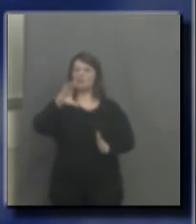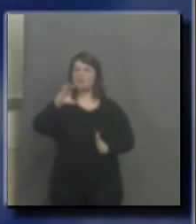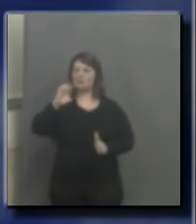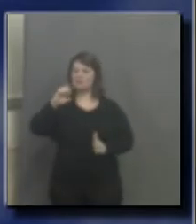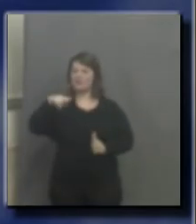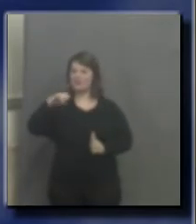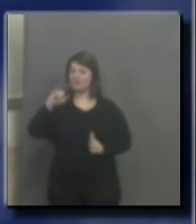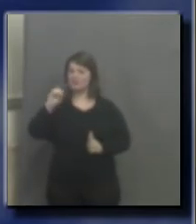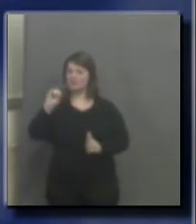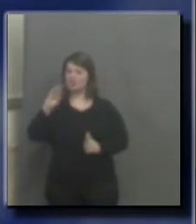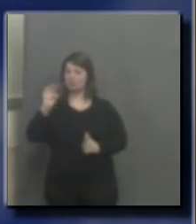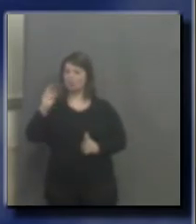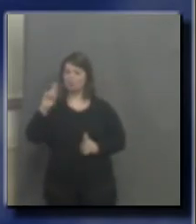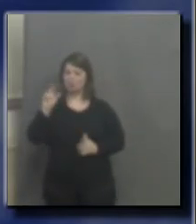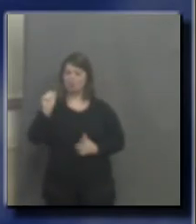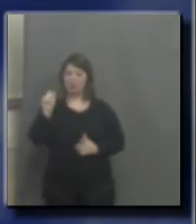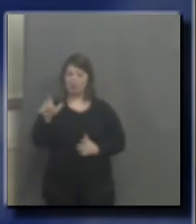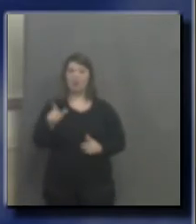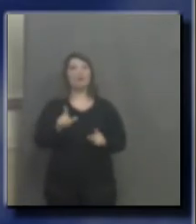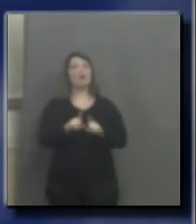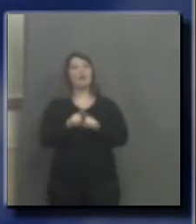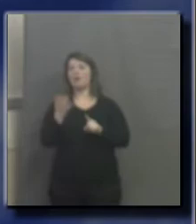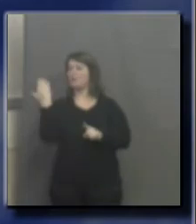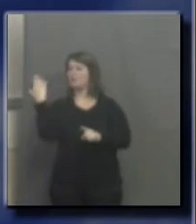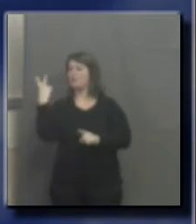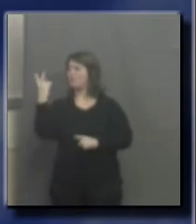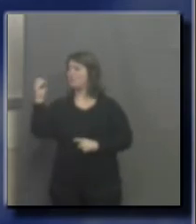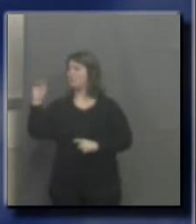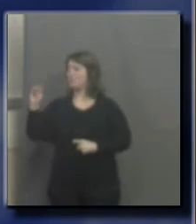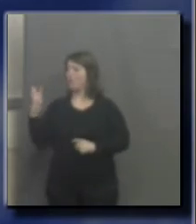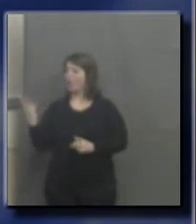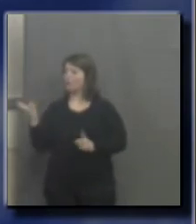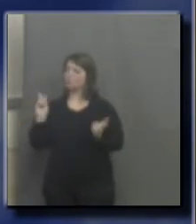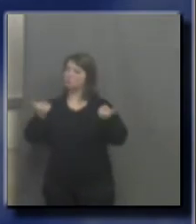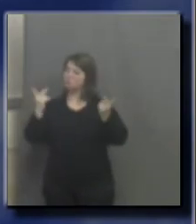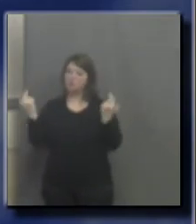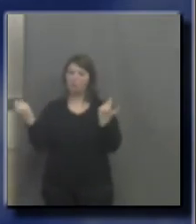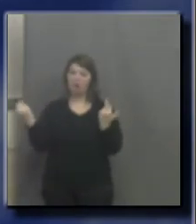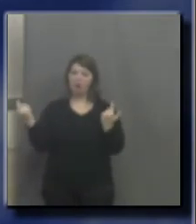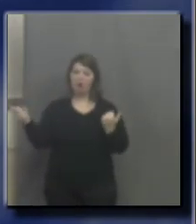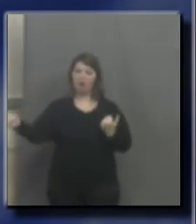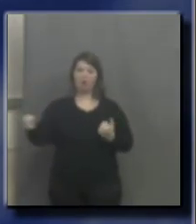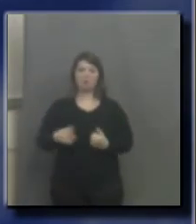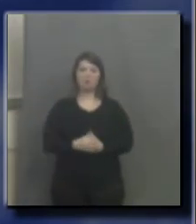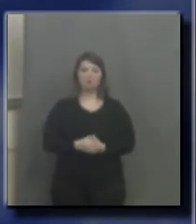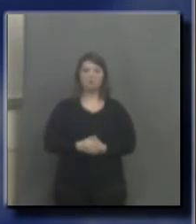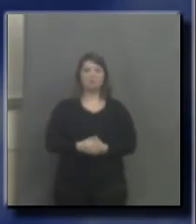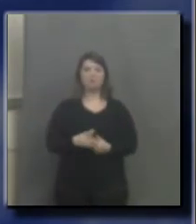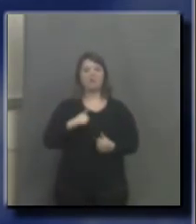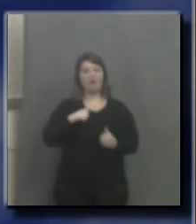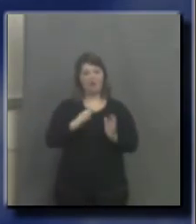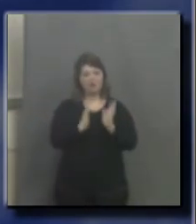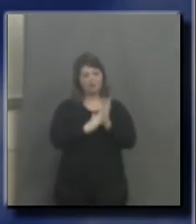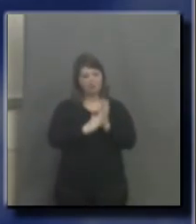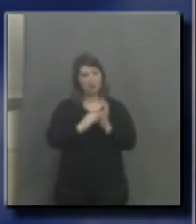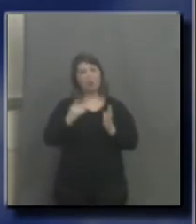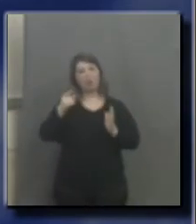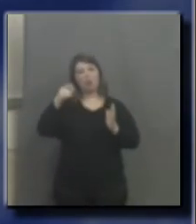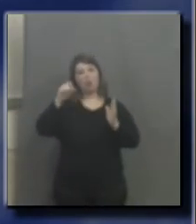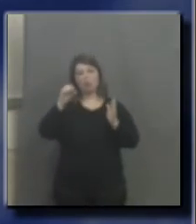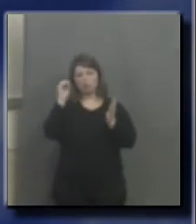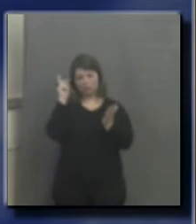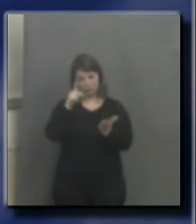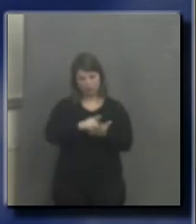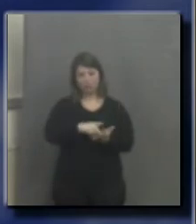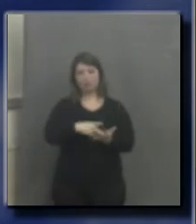das diretrizes é o mesmo de 2004. Então, desta publicação original,